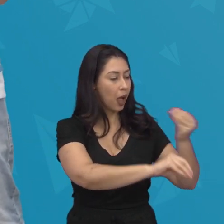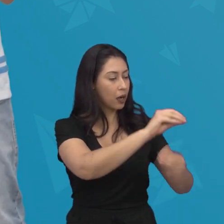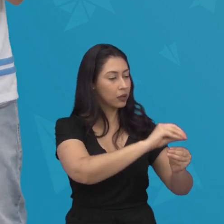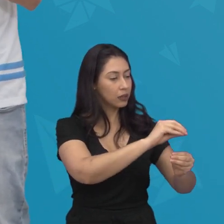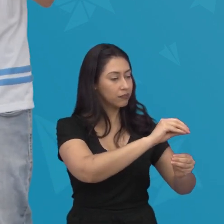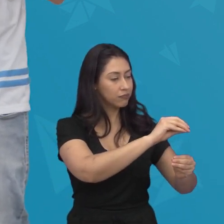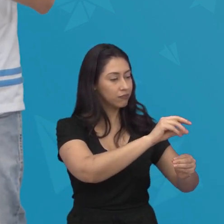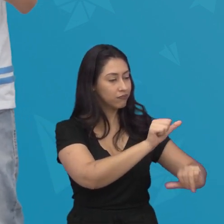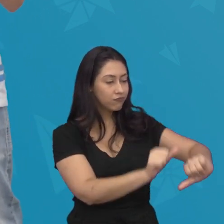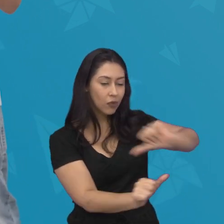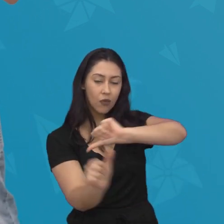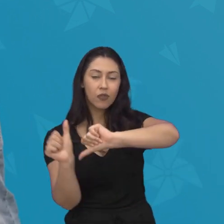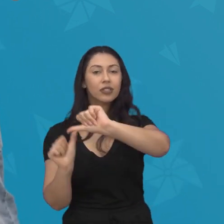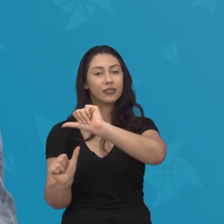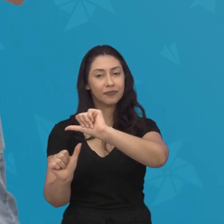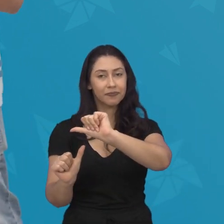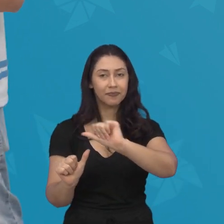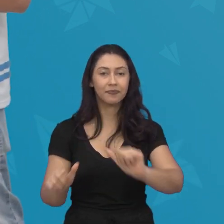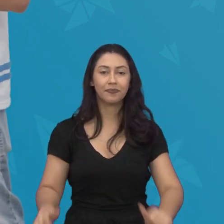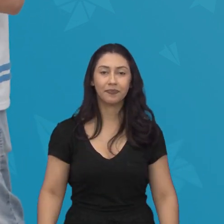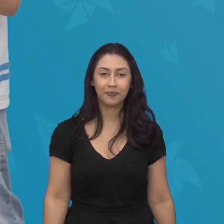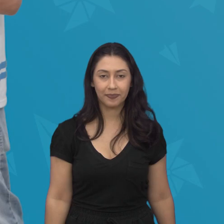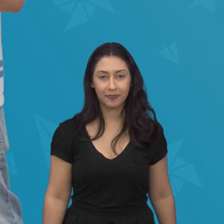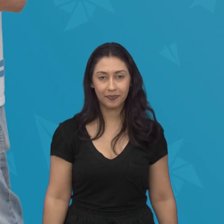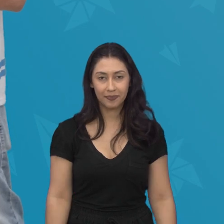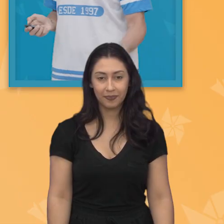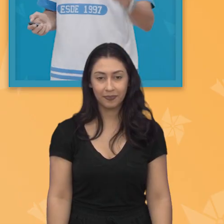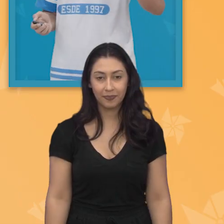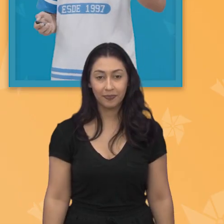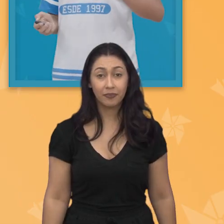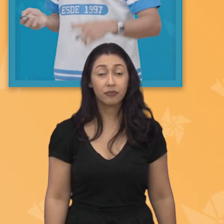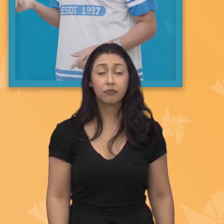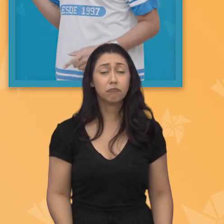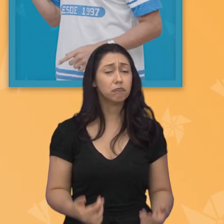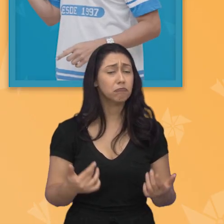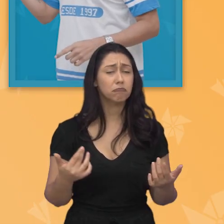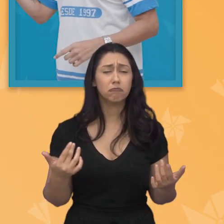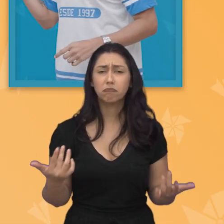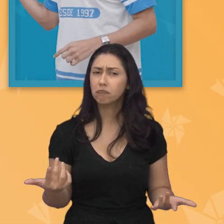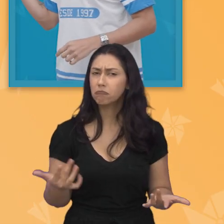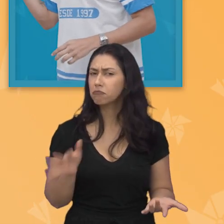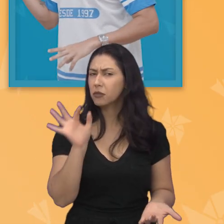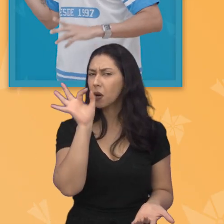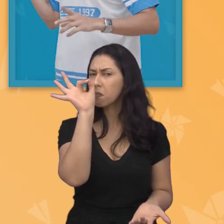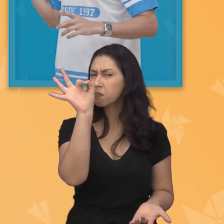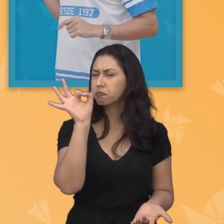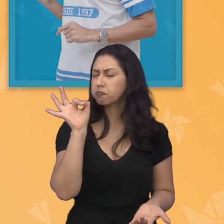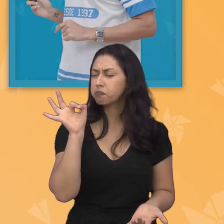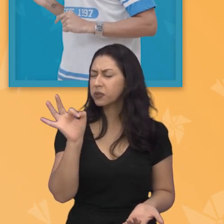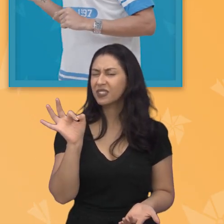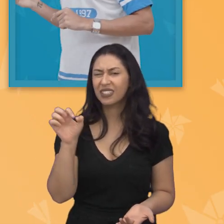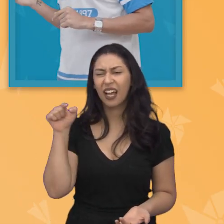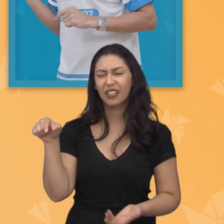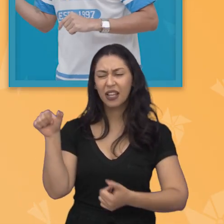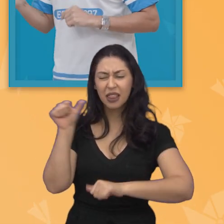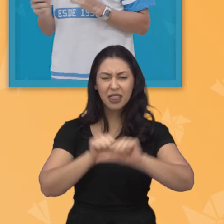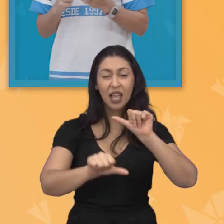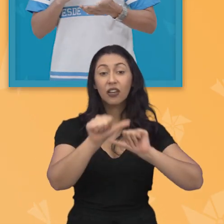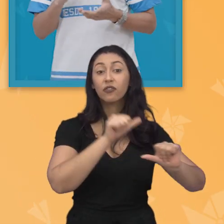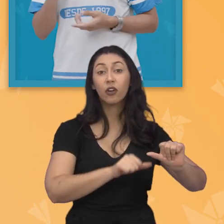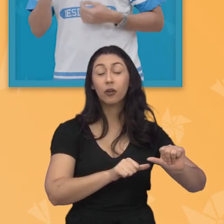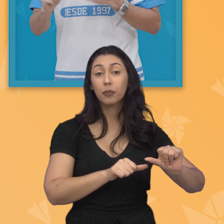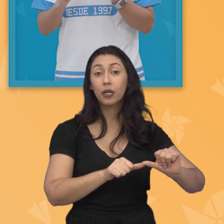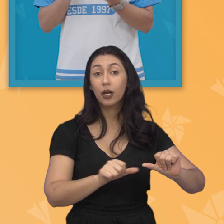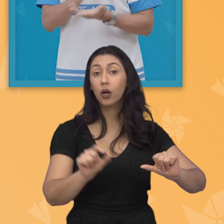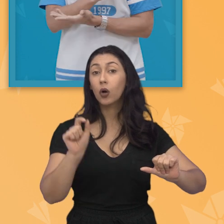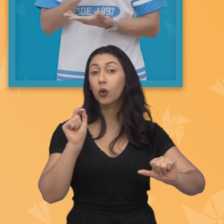um sistema fechado ali ao mesmo tempo, tudo bem? E a porcentagem, né, do reagente limitante que se transforma de fato em produtos é